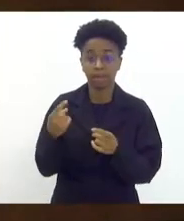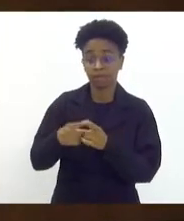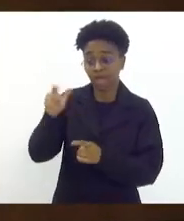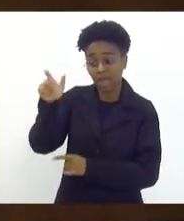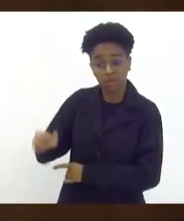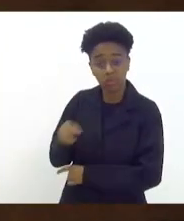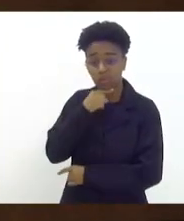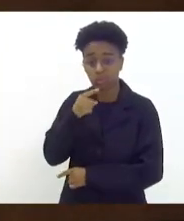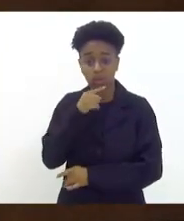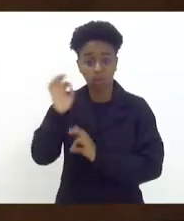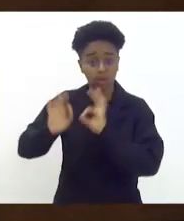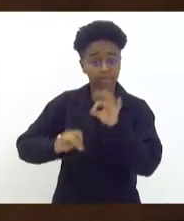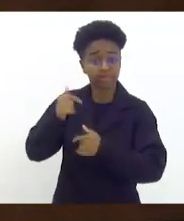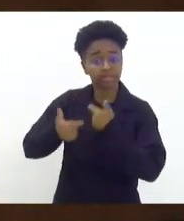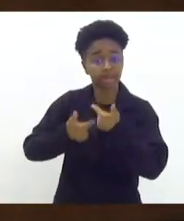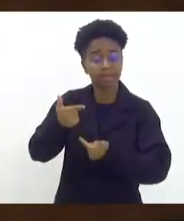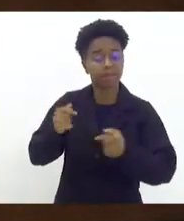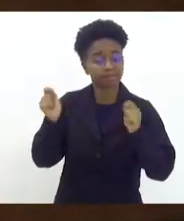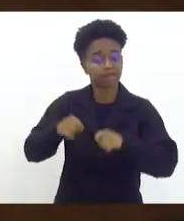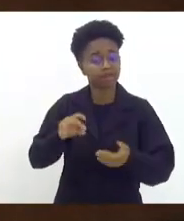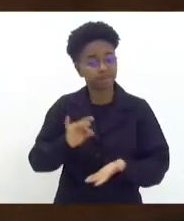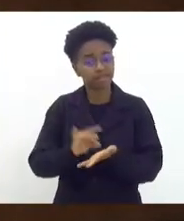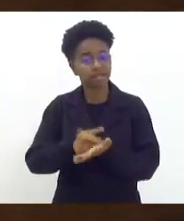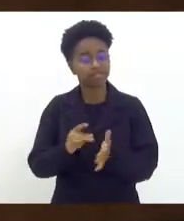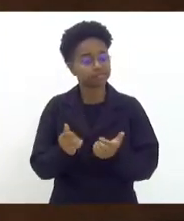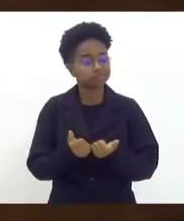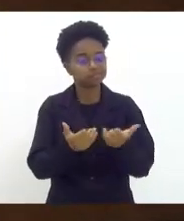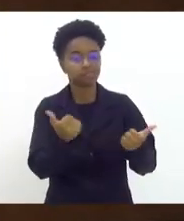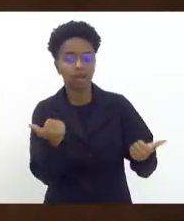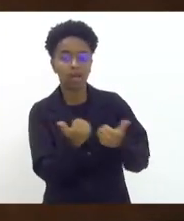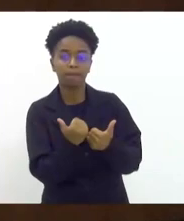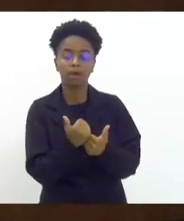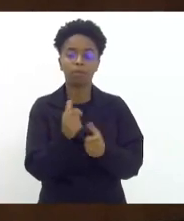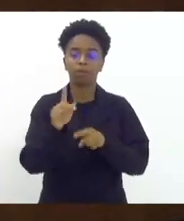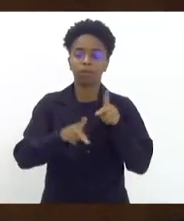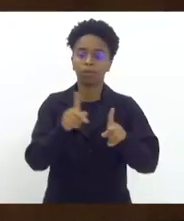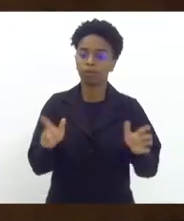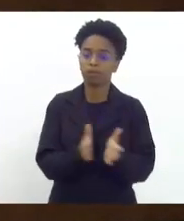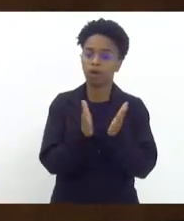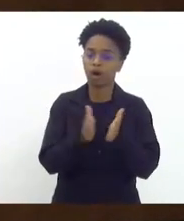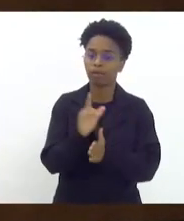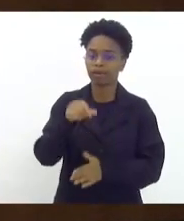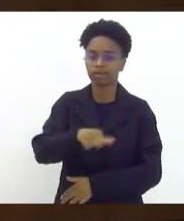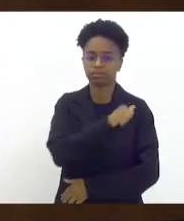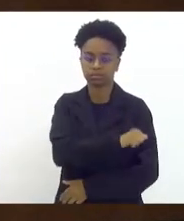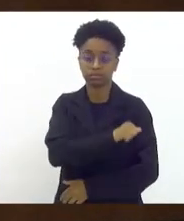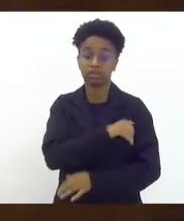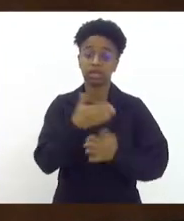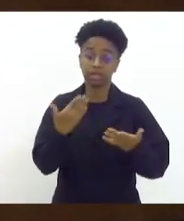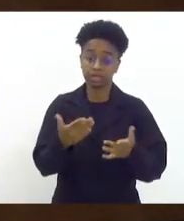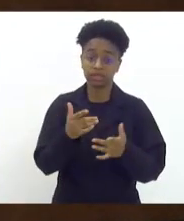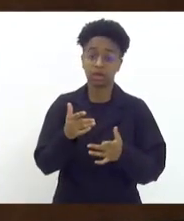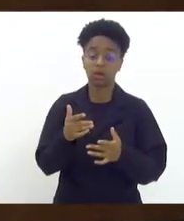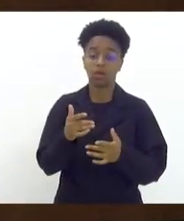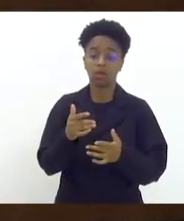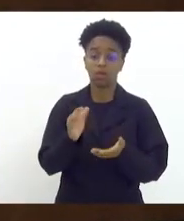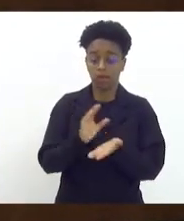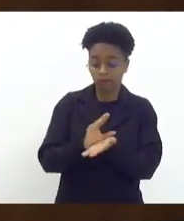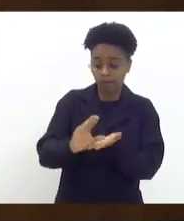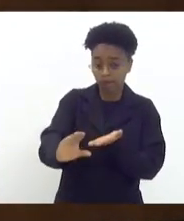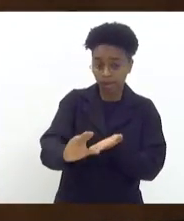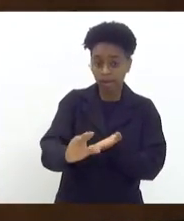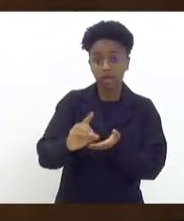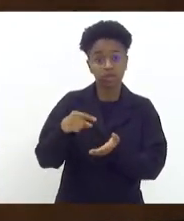um trabalho que fizesse sentido para a população mais pobre do Estado do Rio de Janeiro então supera RJ sai